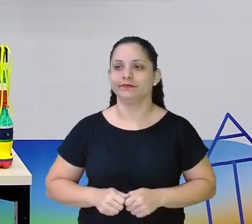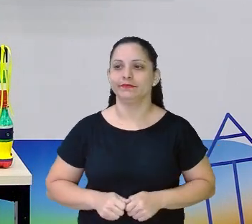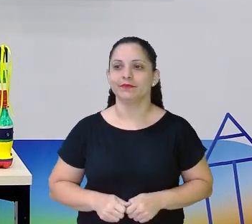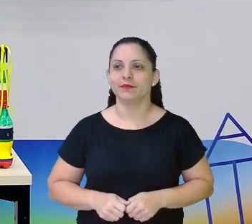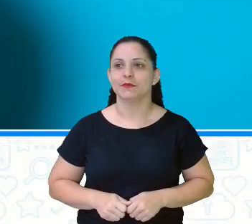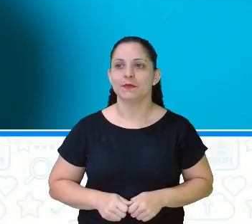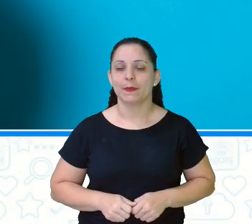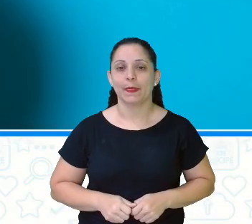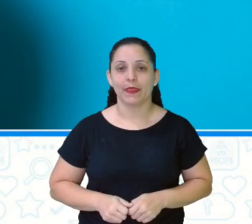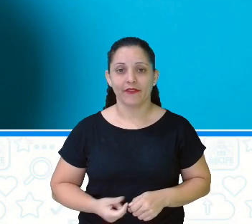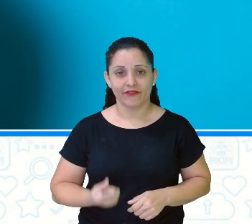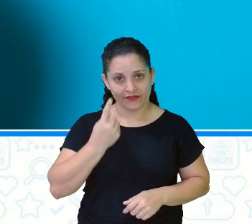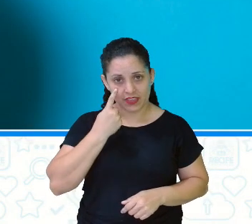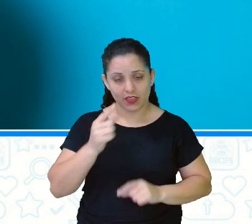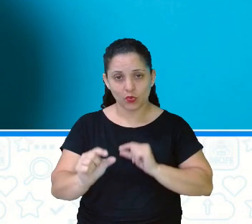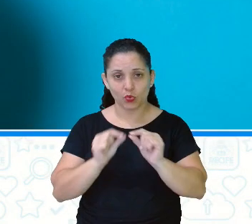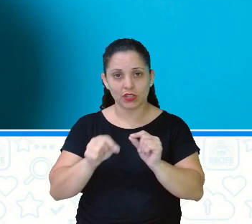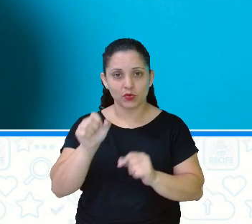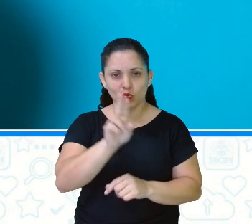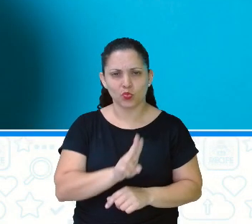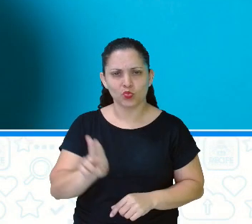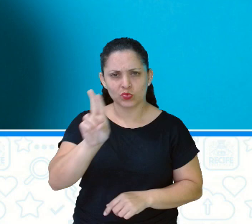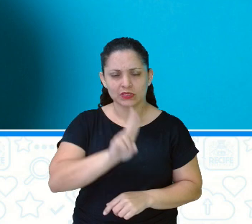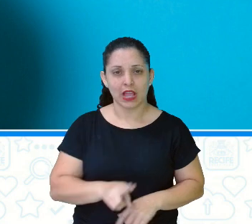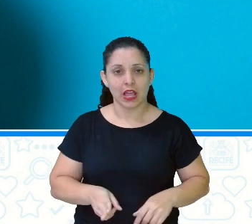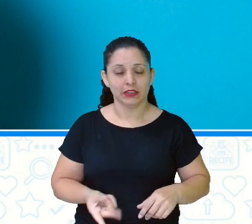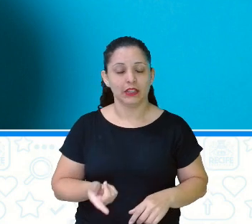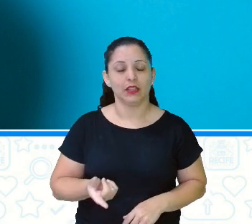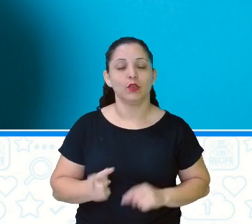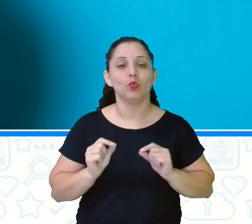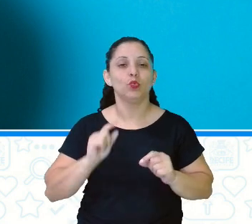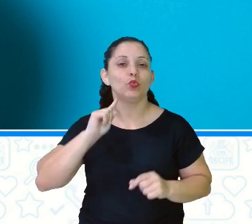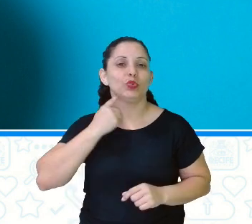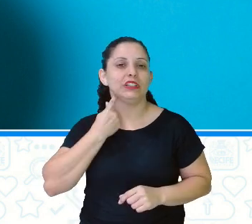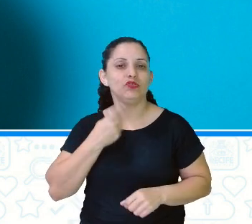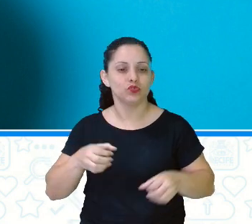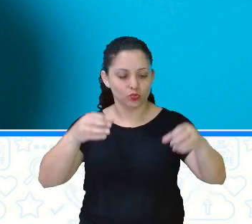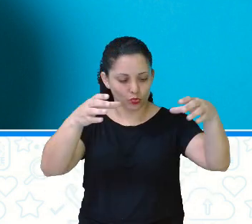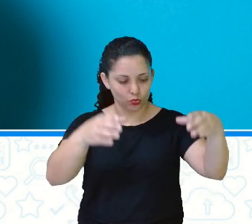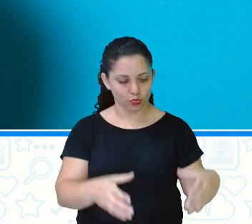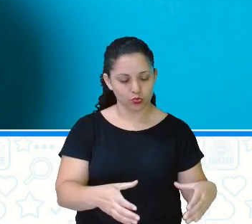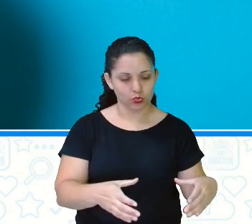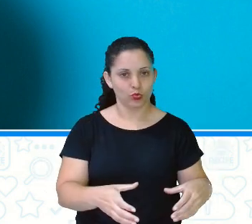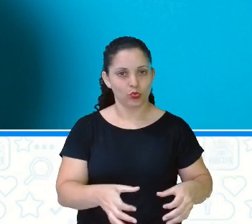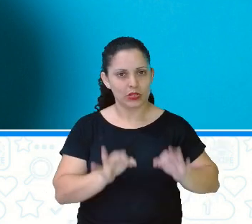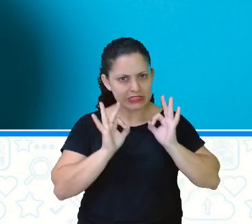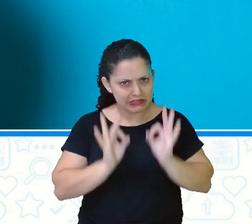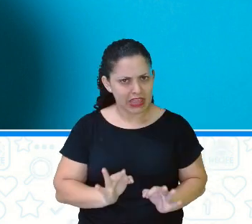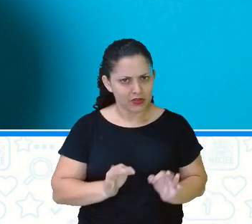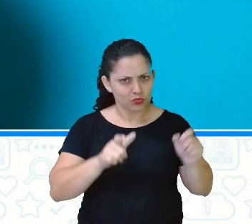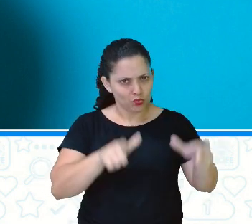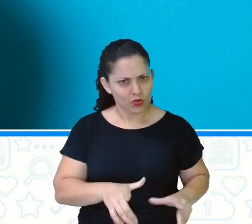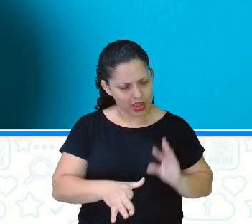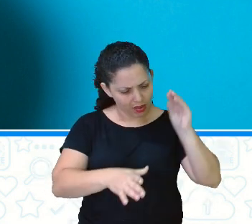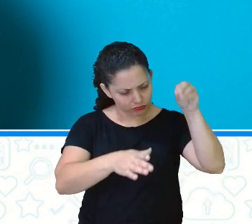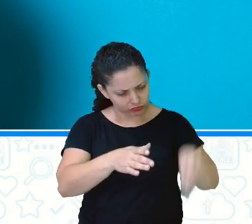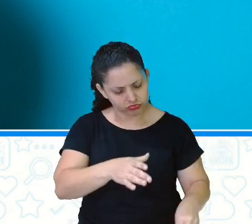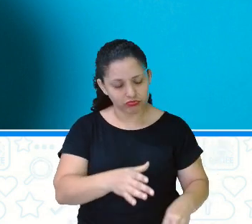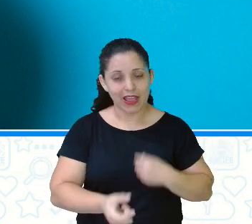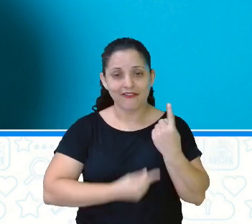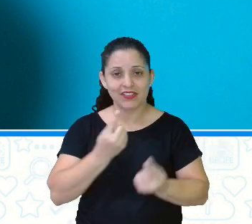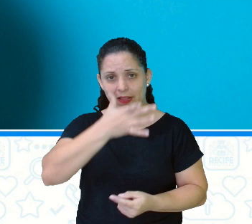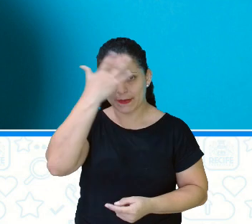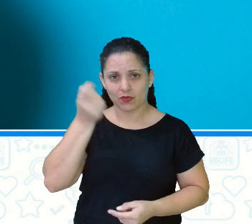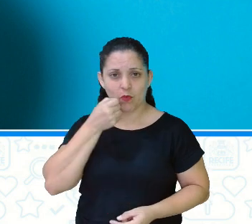né? Nós vimos descarte correto do lixo, do resíduo, a gente precisa pensar nisso também. Tem gente que pega todo o lixo, como a professora falou, pega o bombom, joga